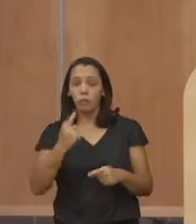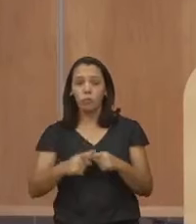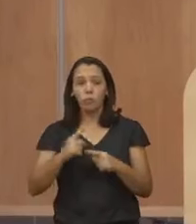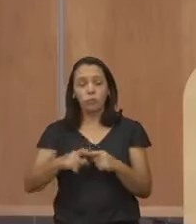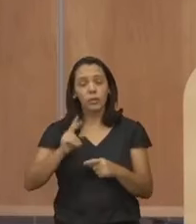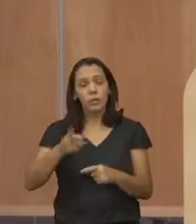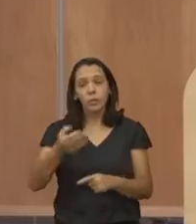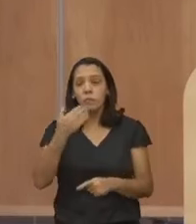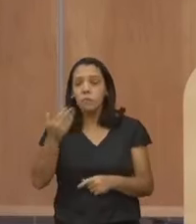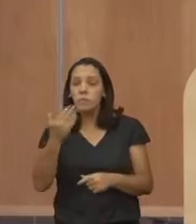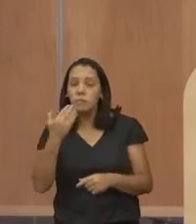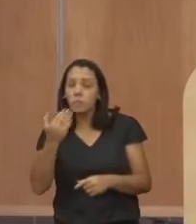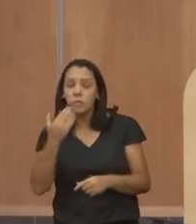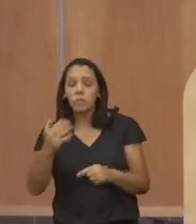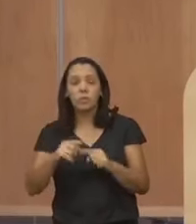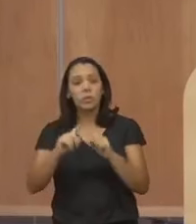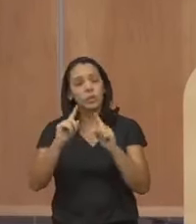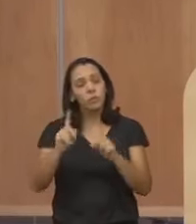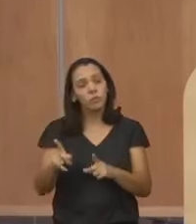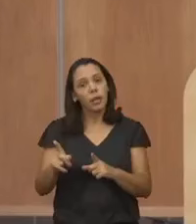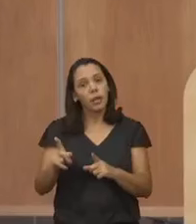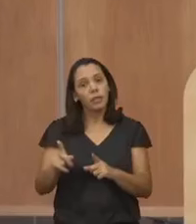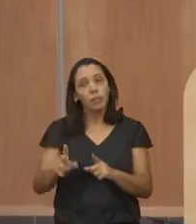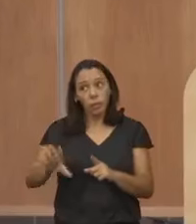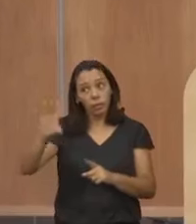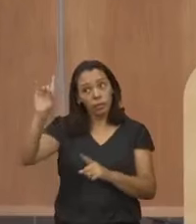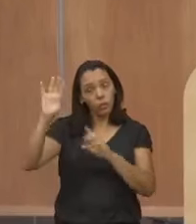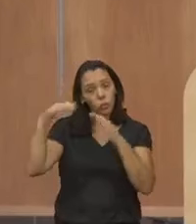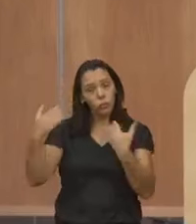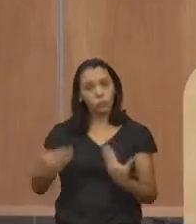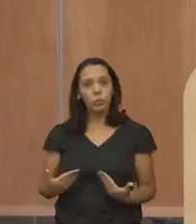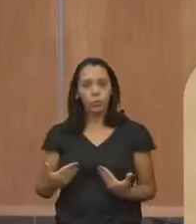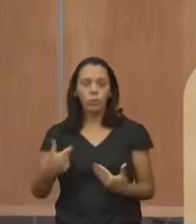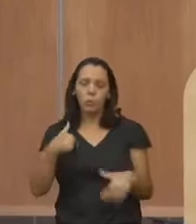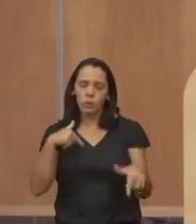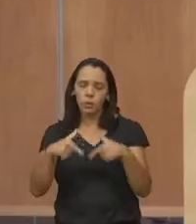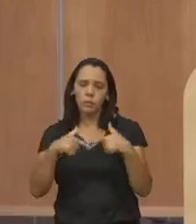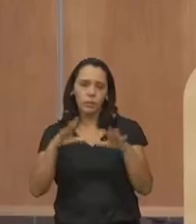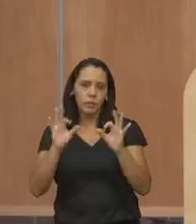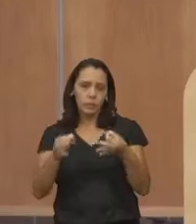nessa cadeira aqui hoje, que Deus me honrou. É com trabalho, com dignidade, que a gente faz a diferença. Tem